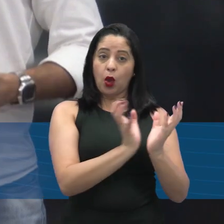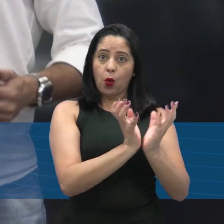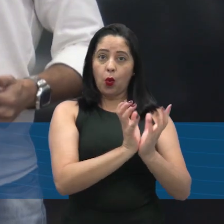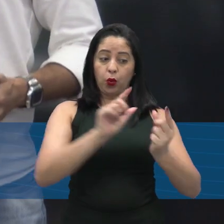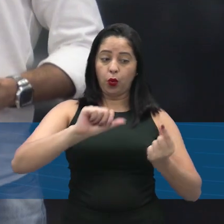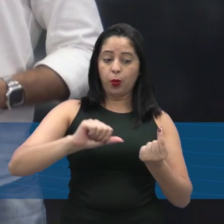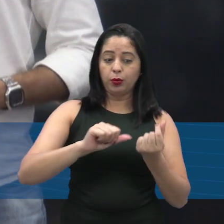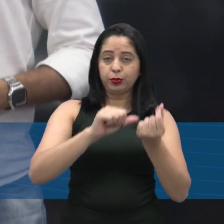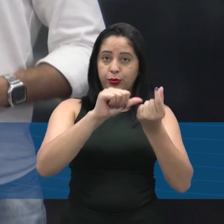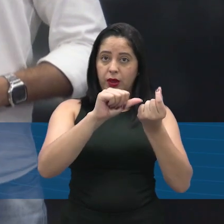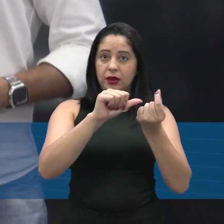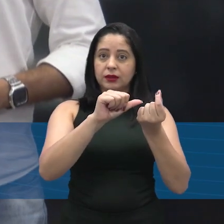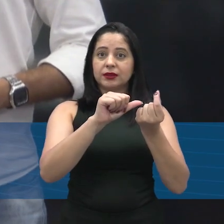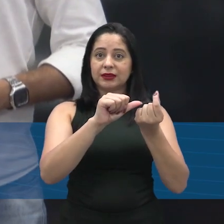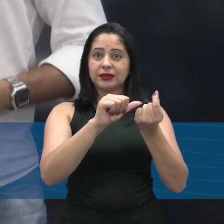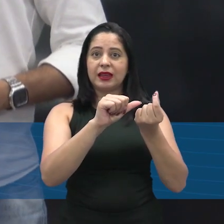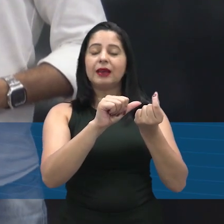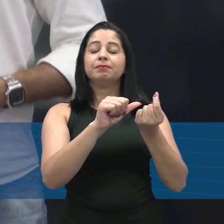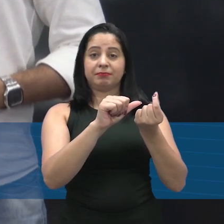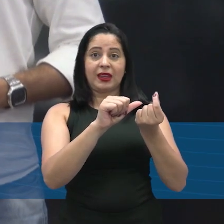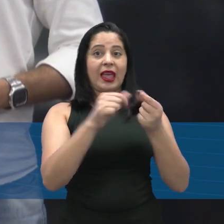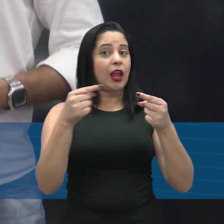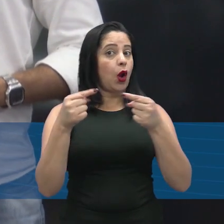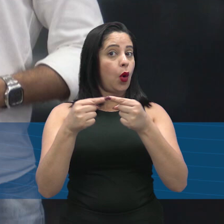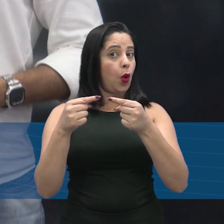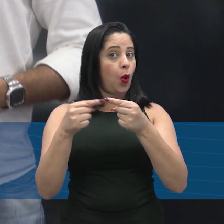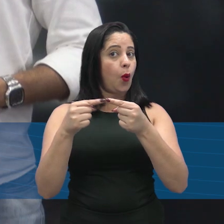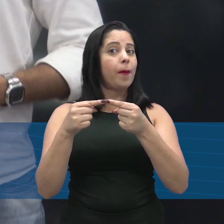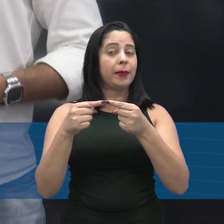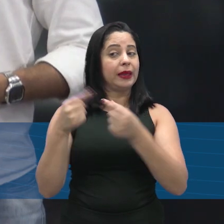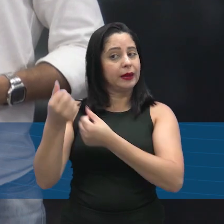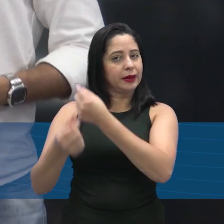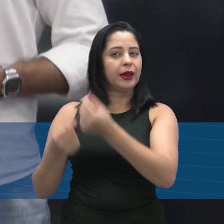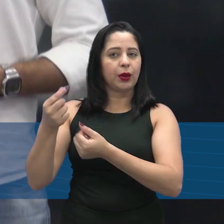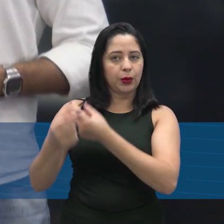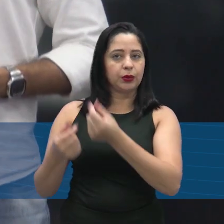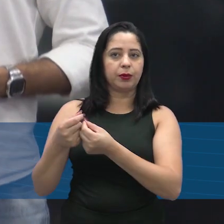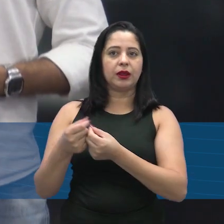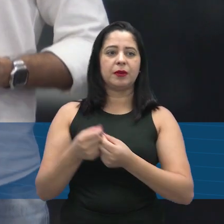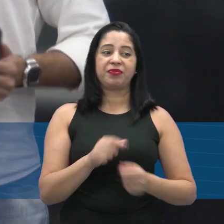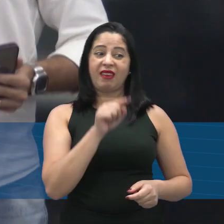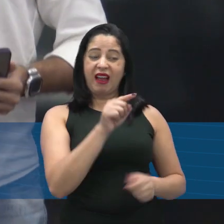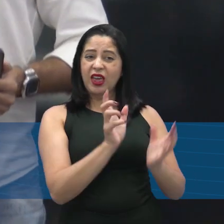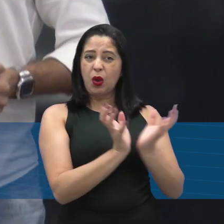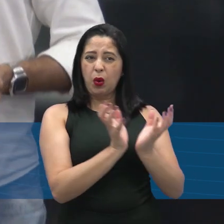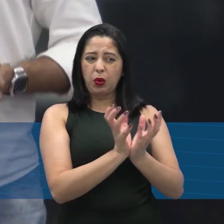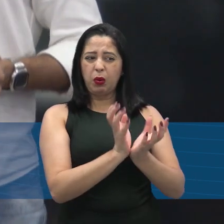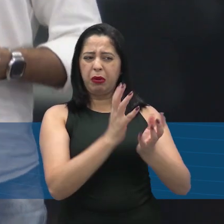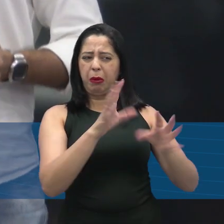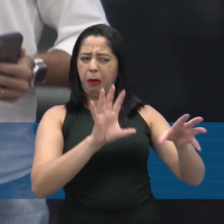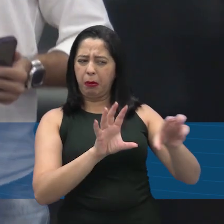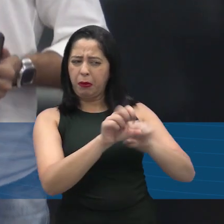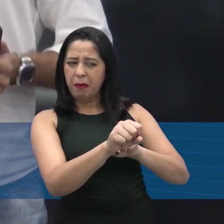média, o perfil da classe média, dita muito de como está a nossa economia. O diploma não é tão mais